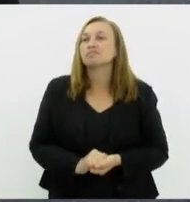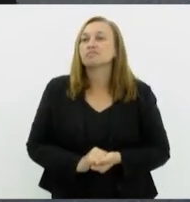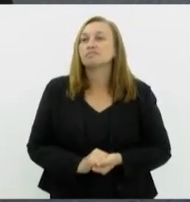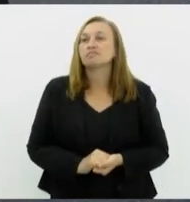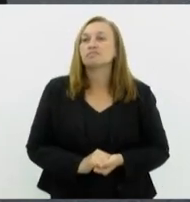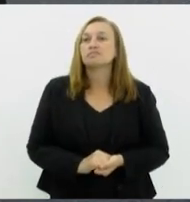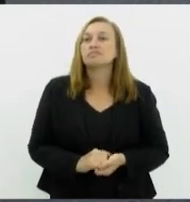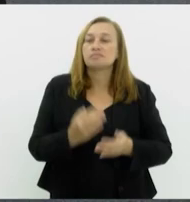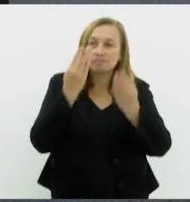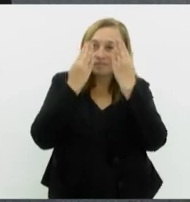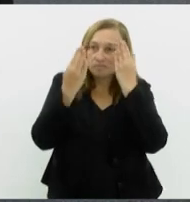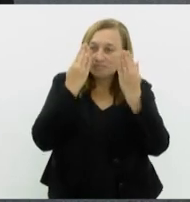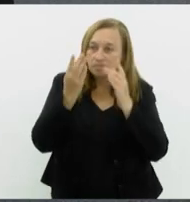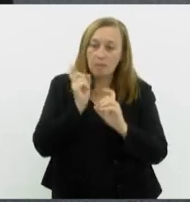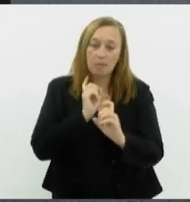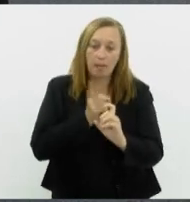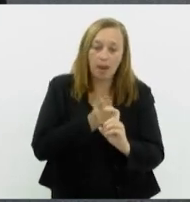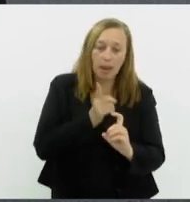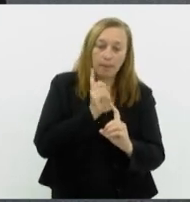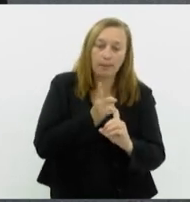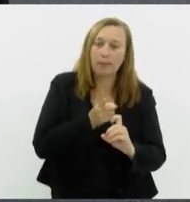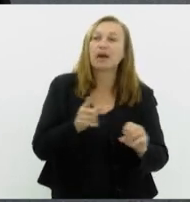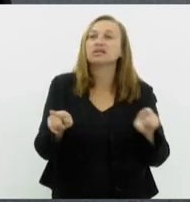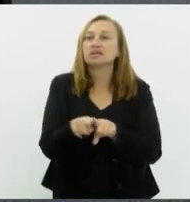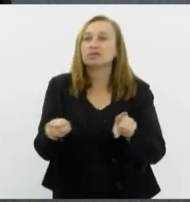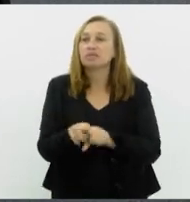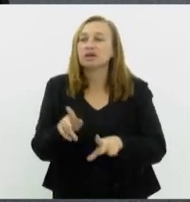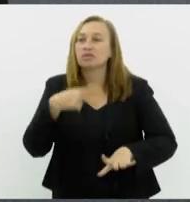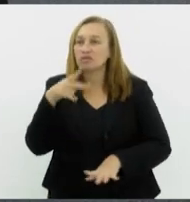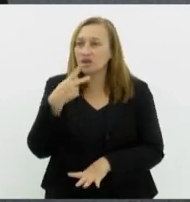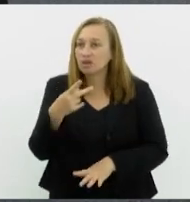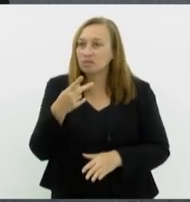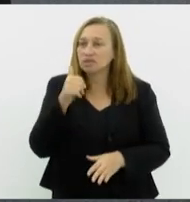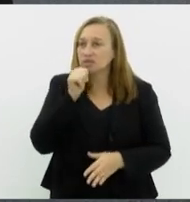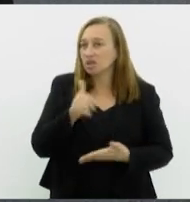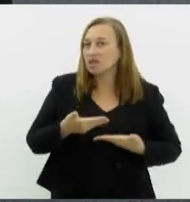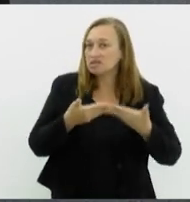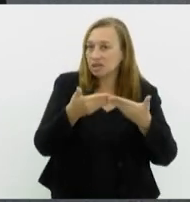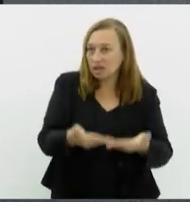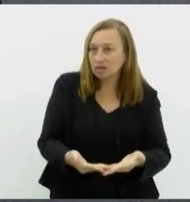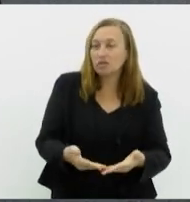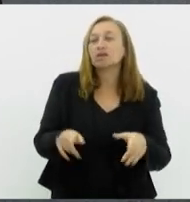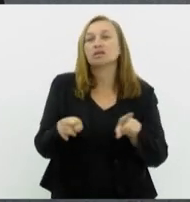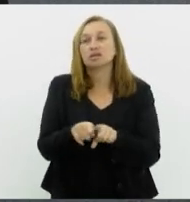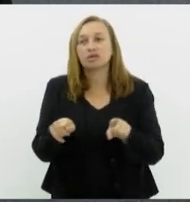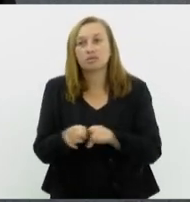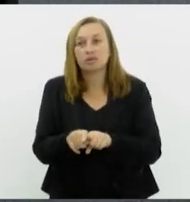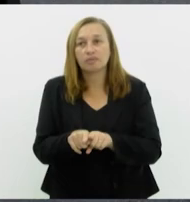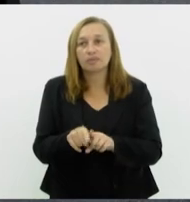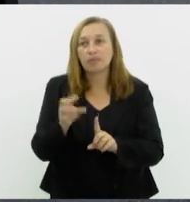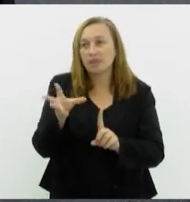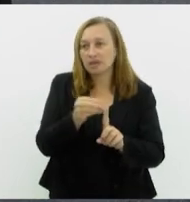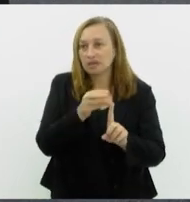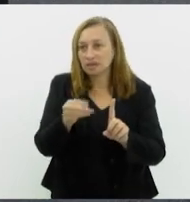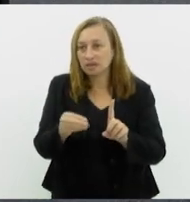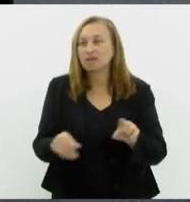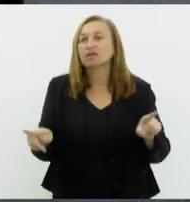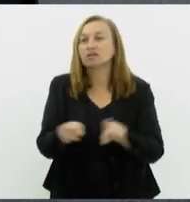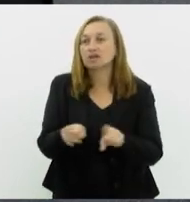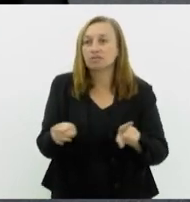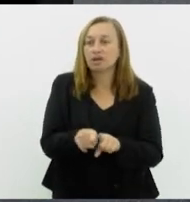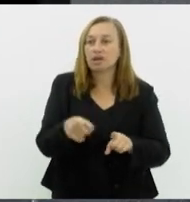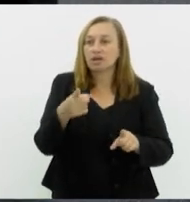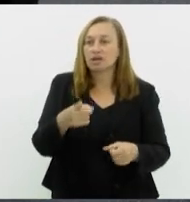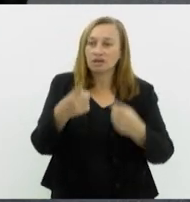violência psicológica, moral, física, mas quando falamos das entregadoras, há também assédio e violência